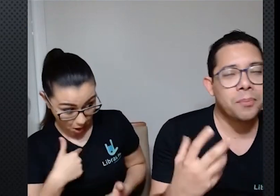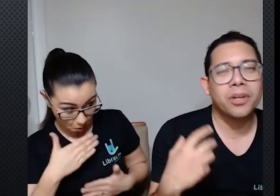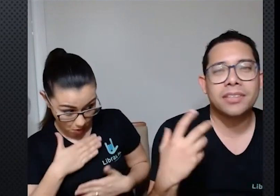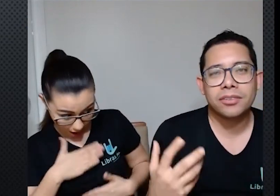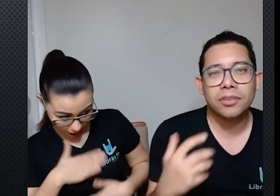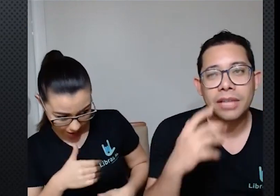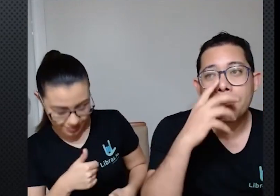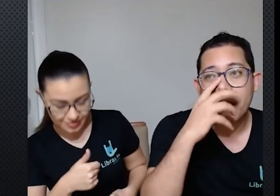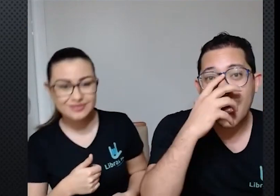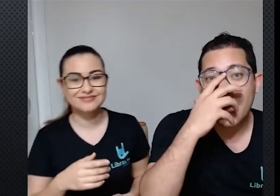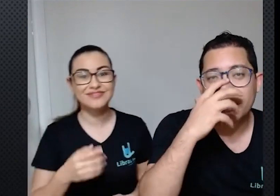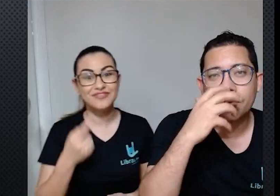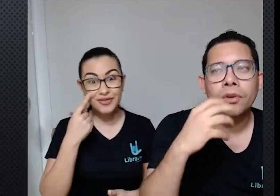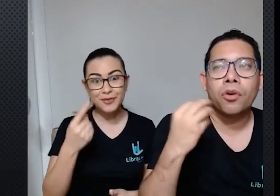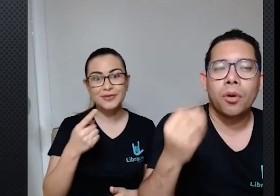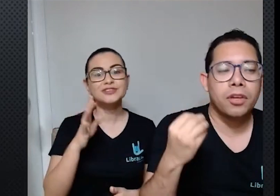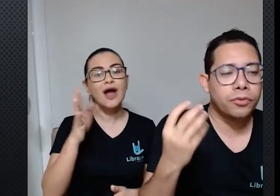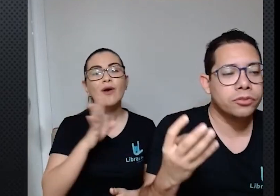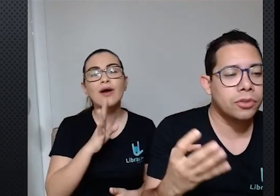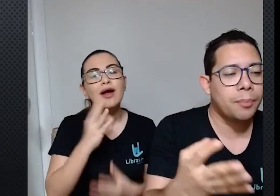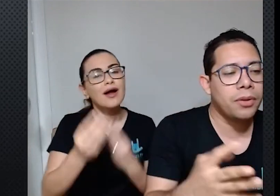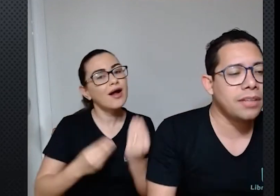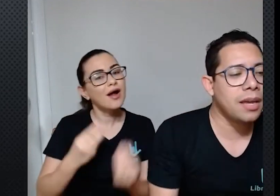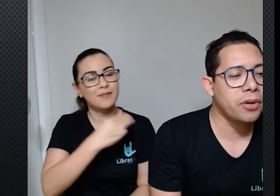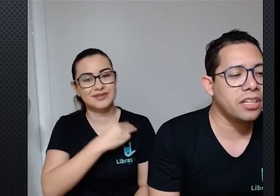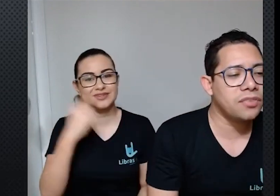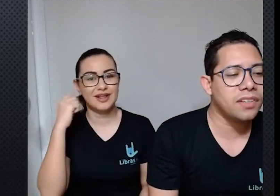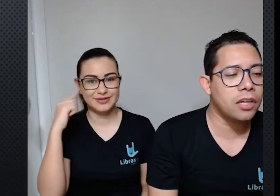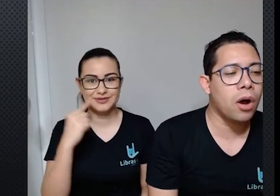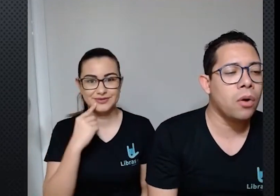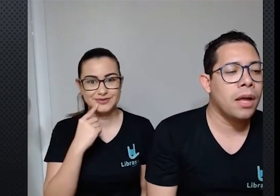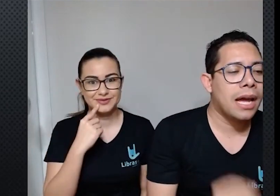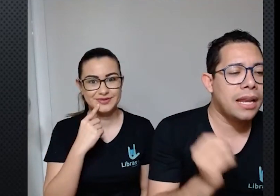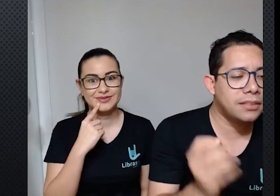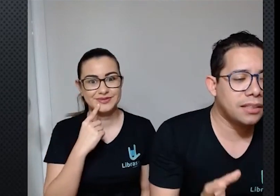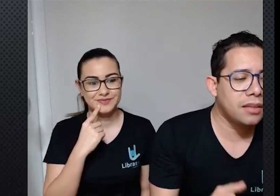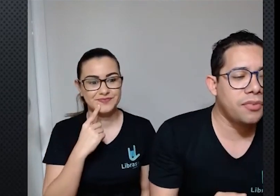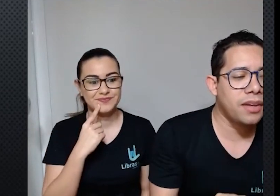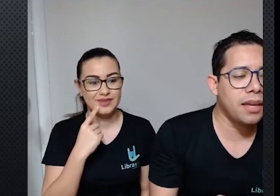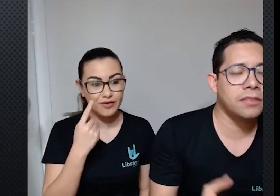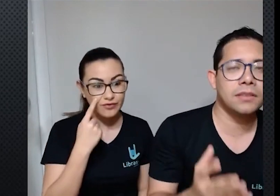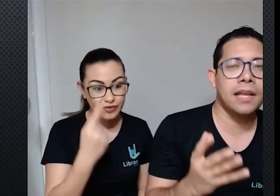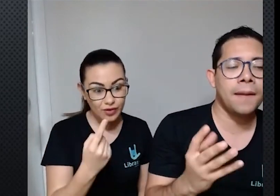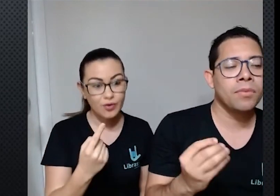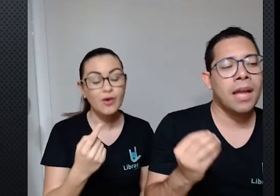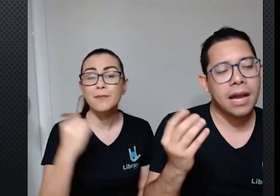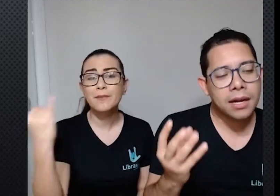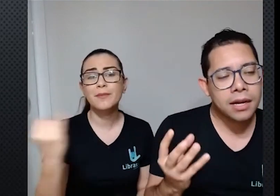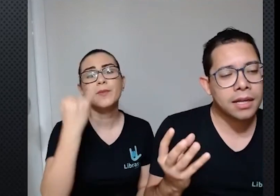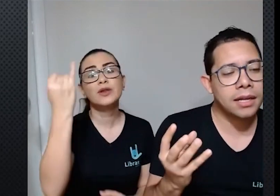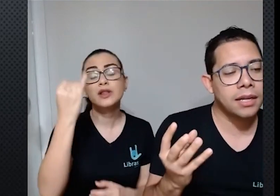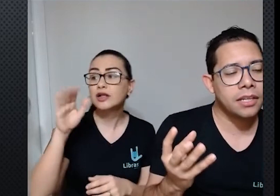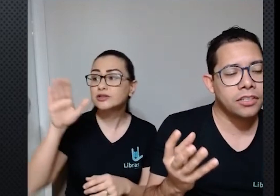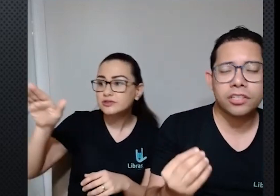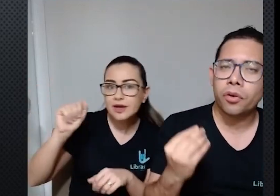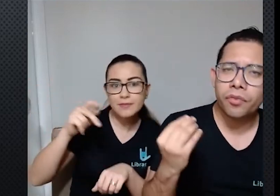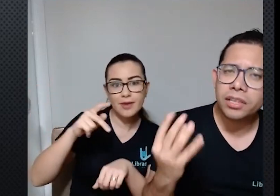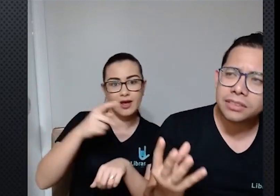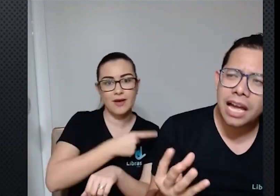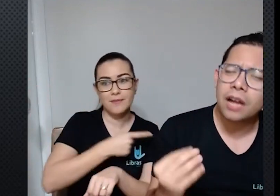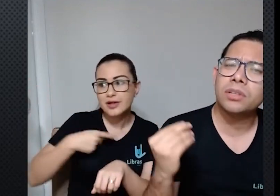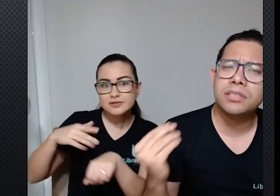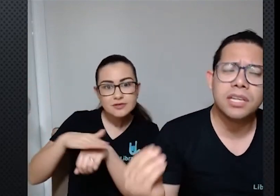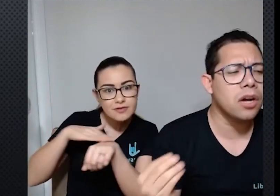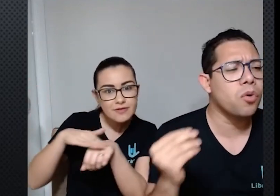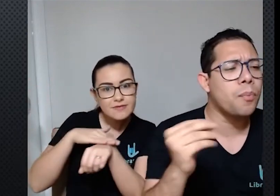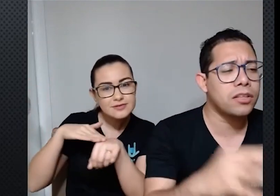A importância do trabalho, como que funciona. Por isso que é importante fazer igual a Alessandra fez, né? A Ana, a Letícia,